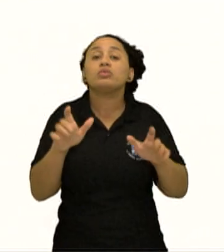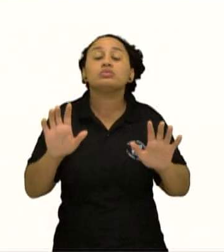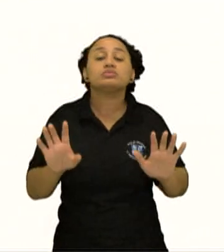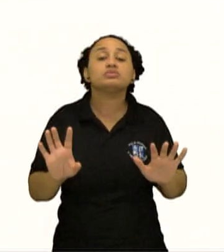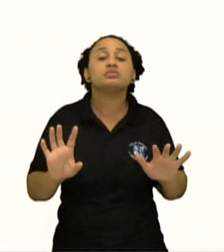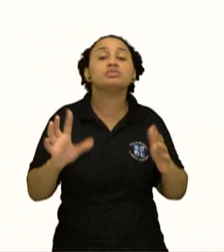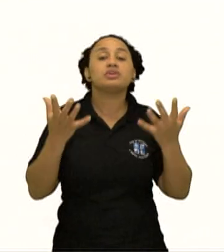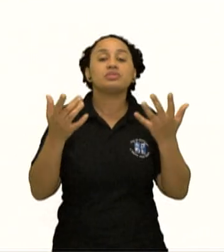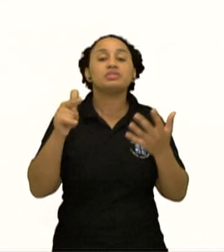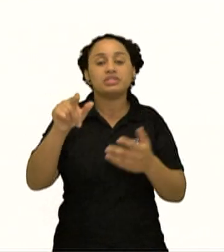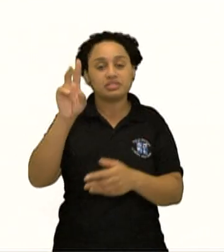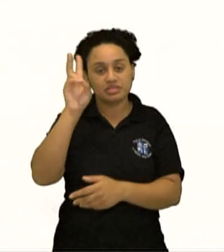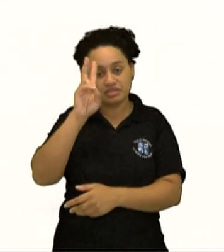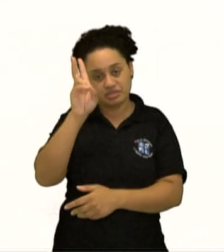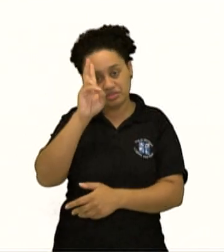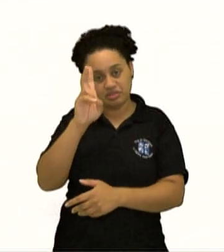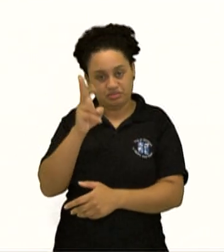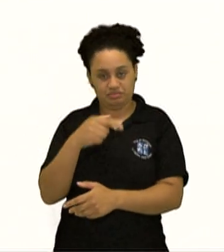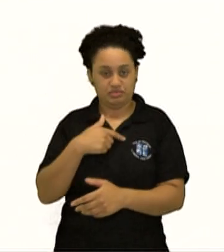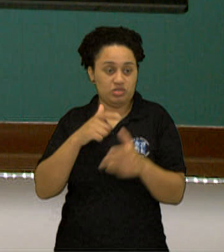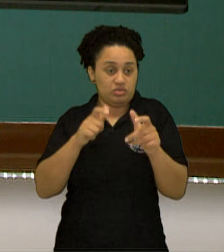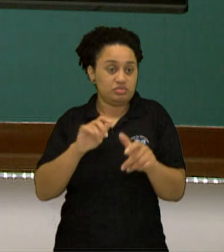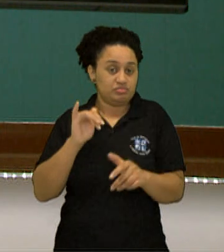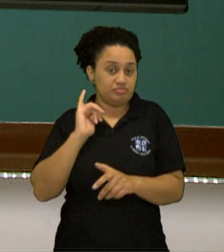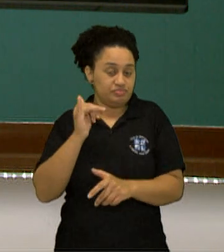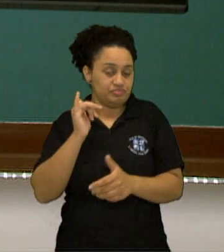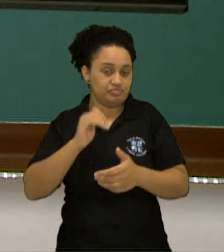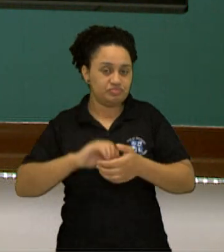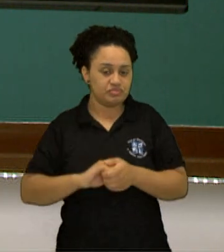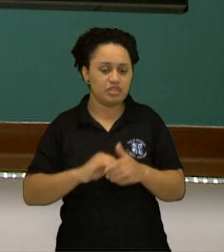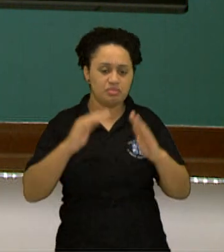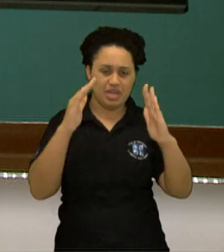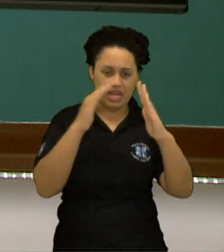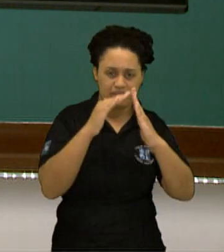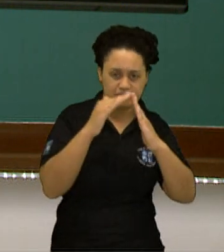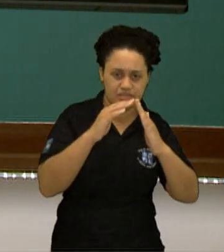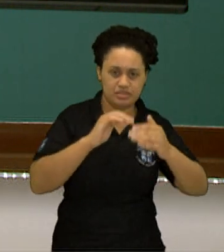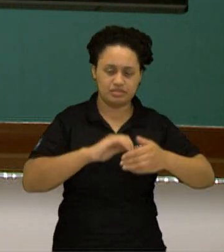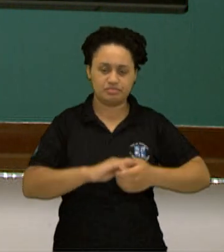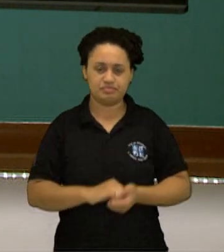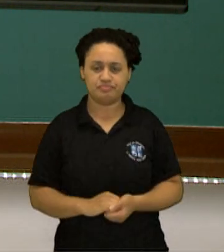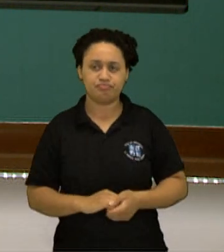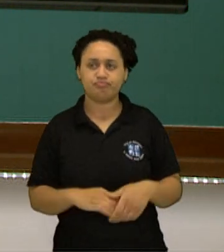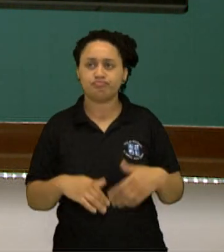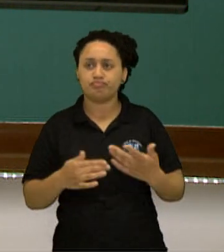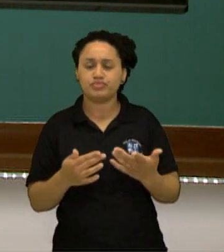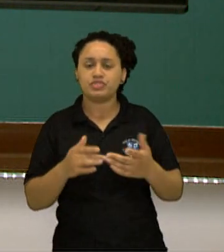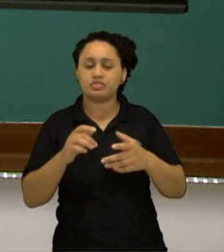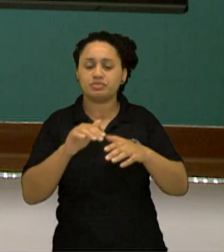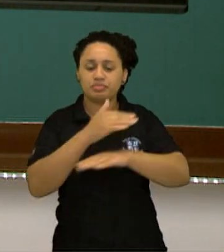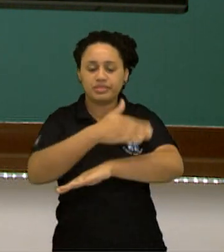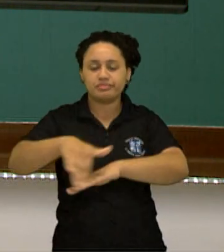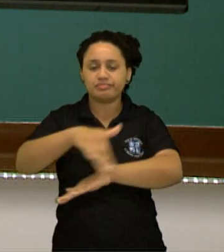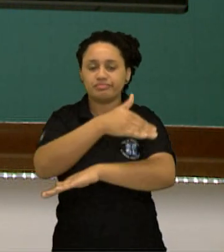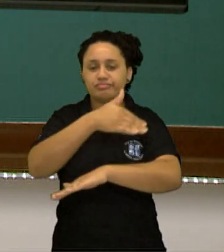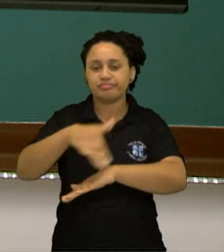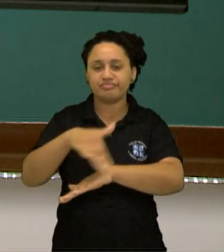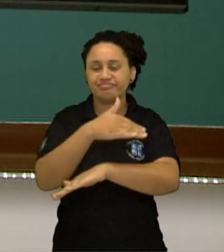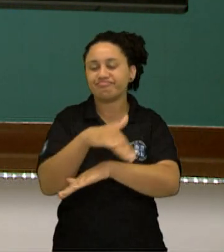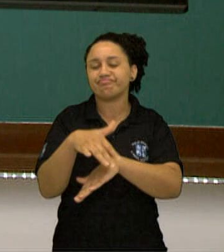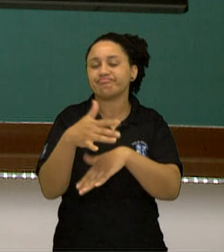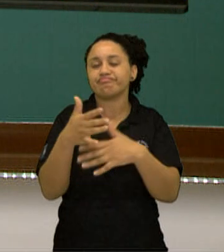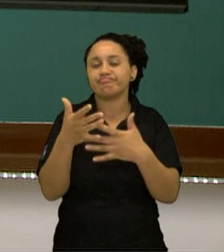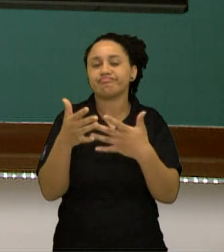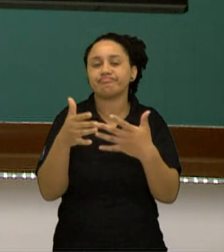esse conto acontece? Ele se passa em uma casa? Ele se passa em uma estrada?